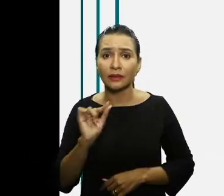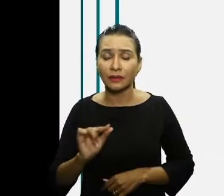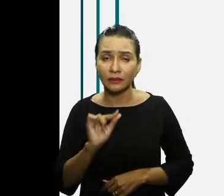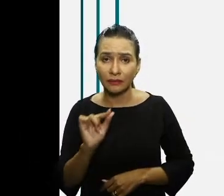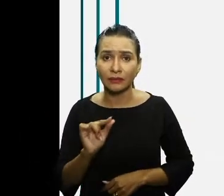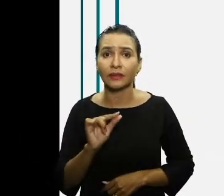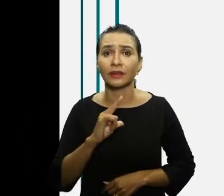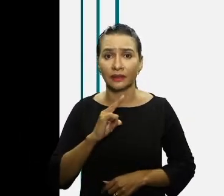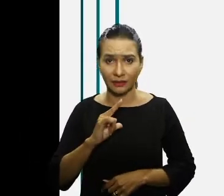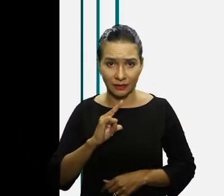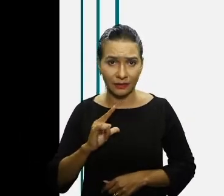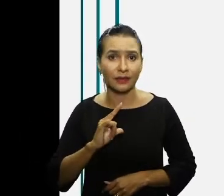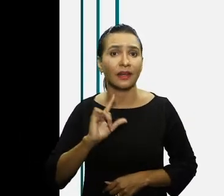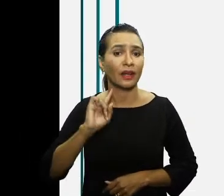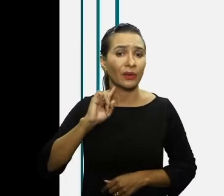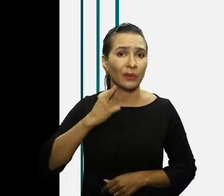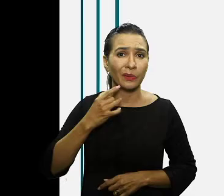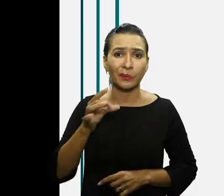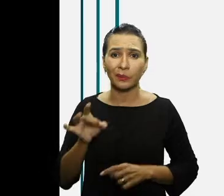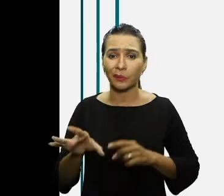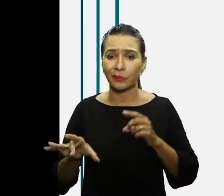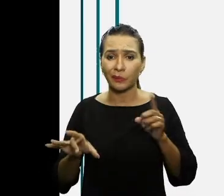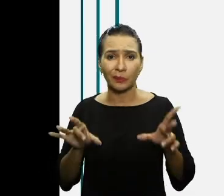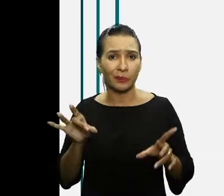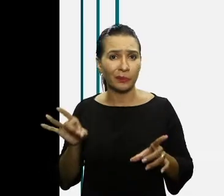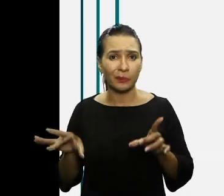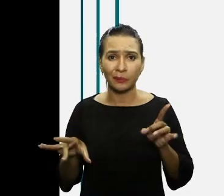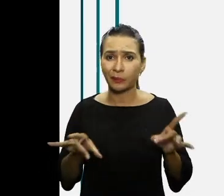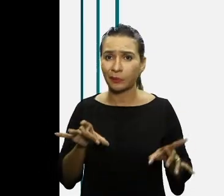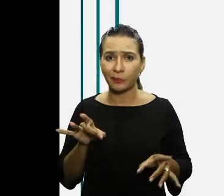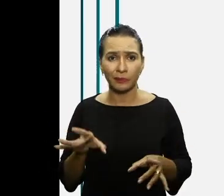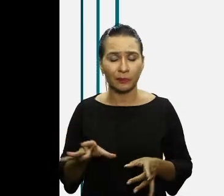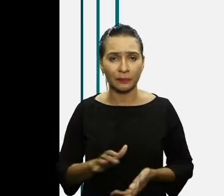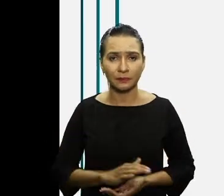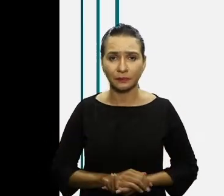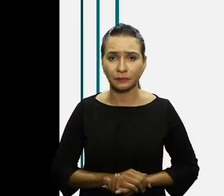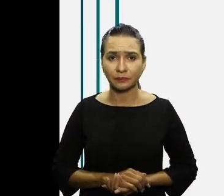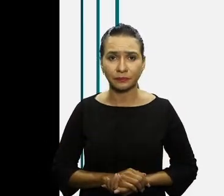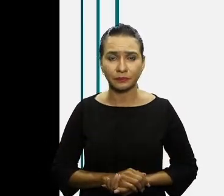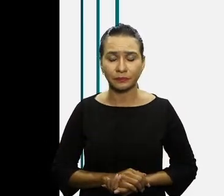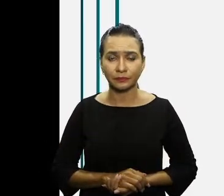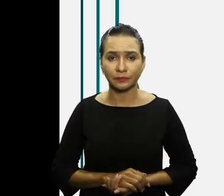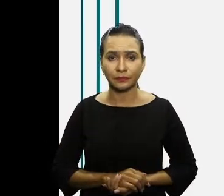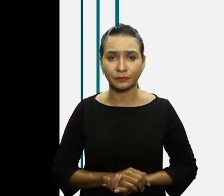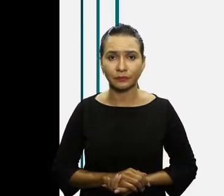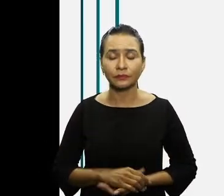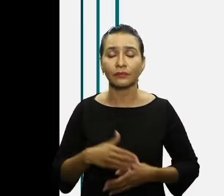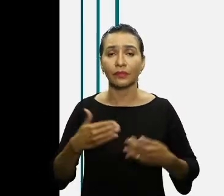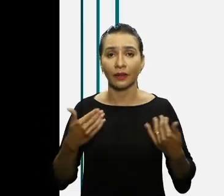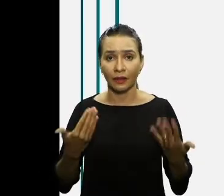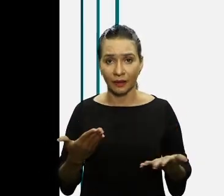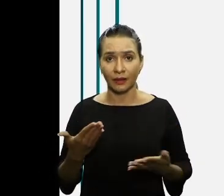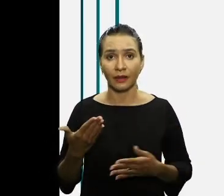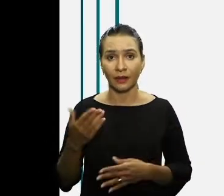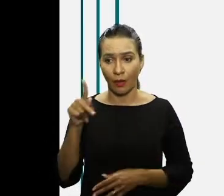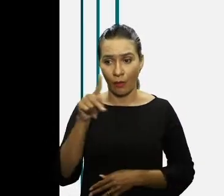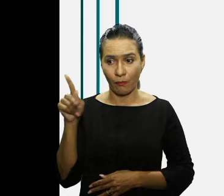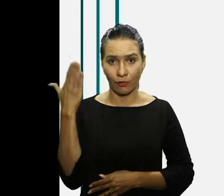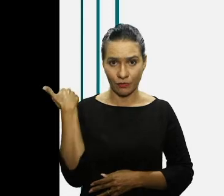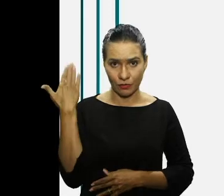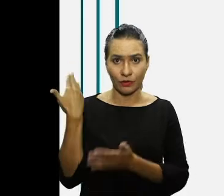de muitos resíduos sólidos. Então, trazendo um pouco sobre o que o professor Flávio falou lá na aula dele,